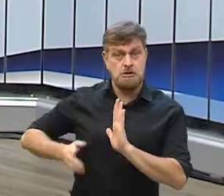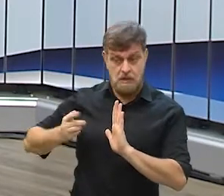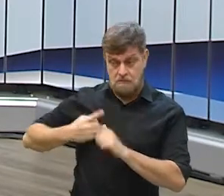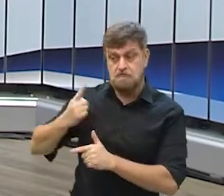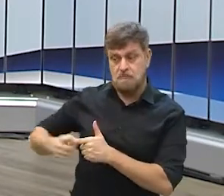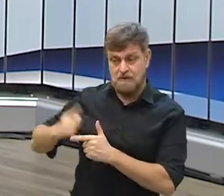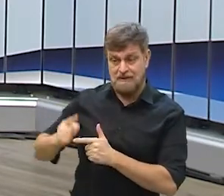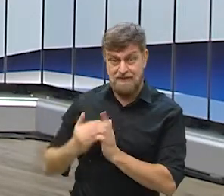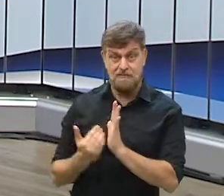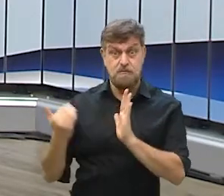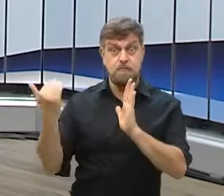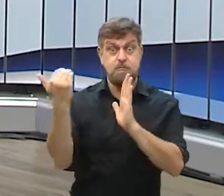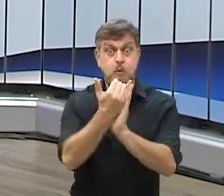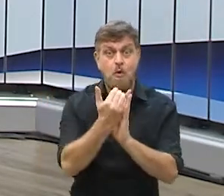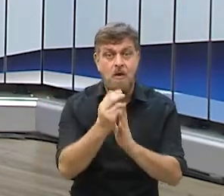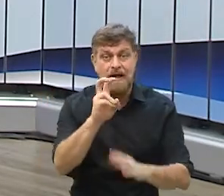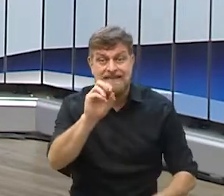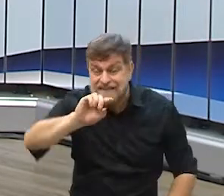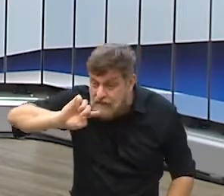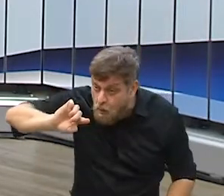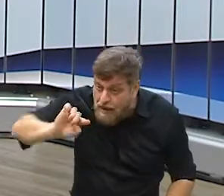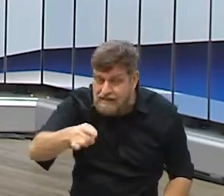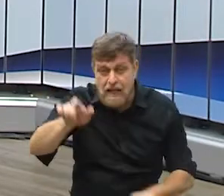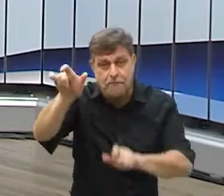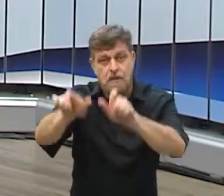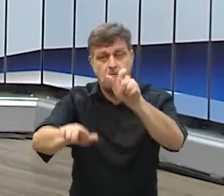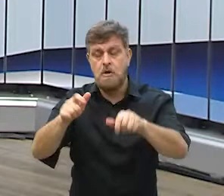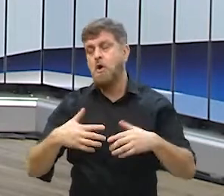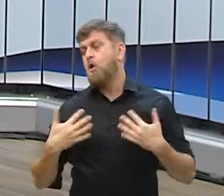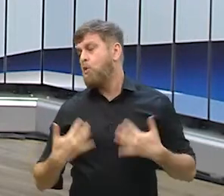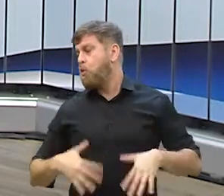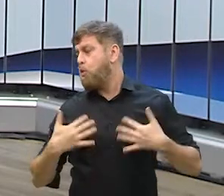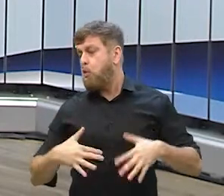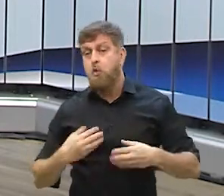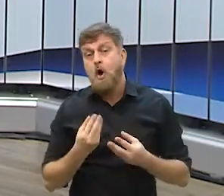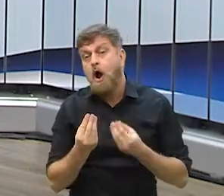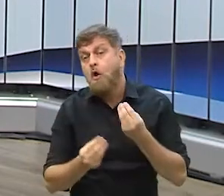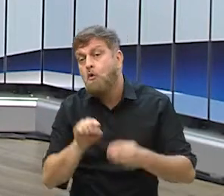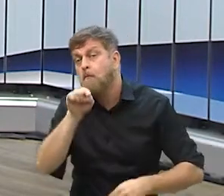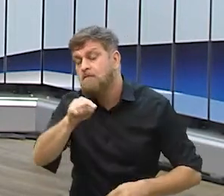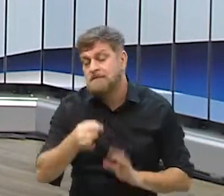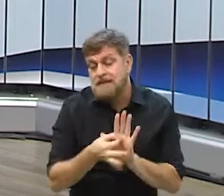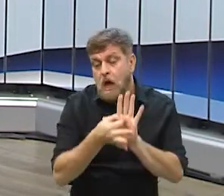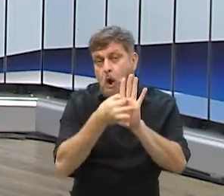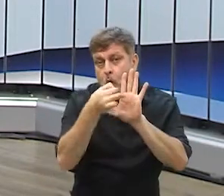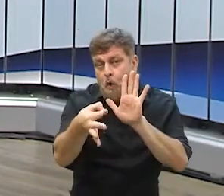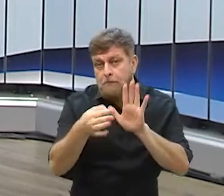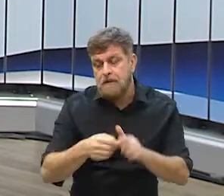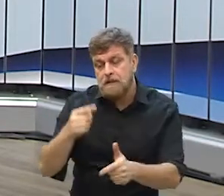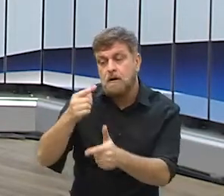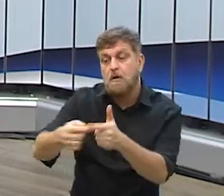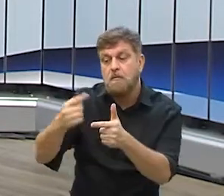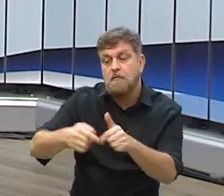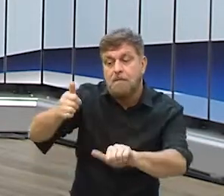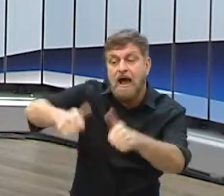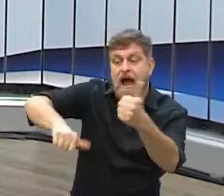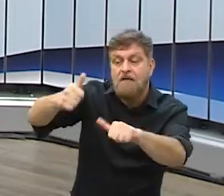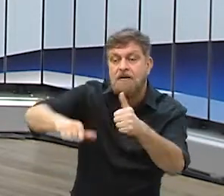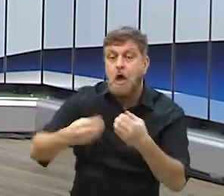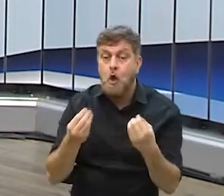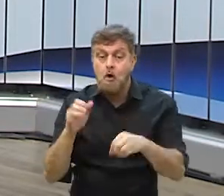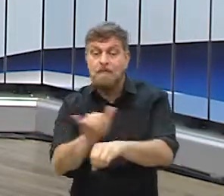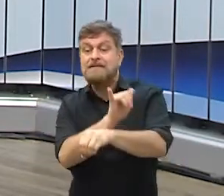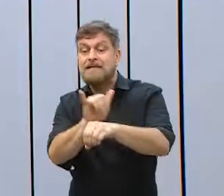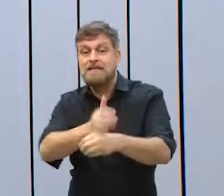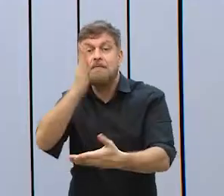grave, agora chegamos na casa dos 50 mil. Como é que você enxerga esta situação e como é que vê uma